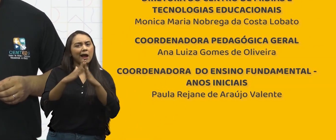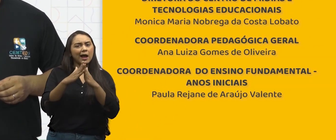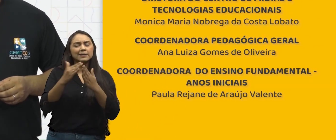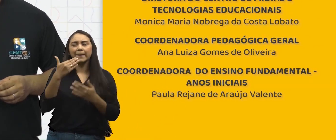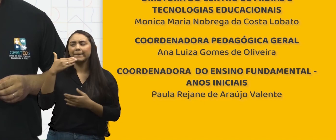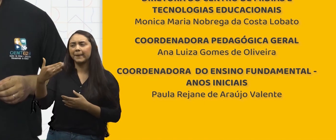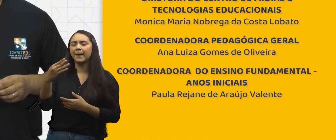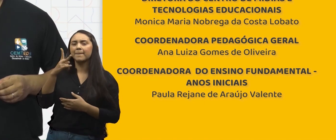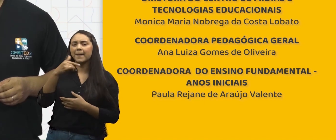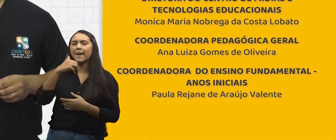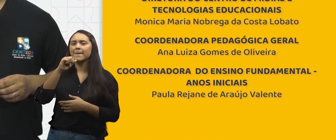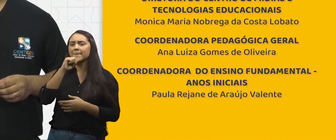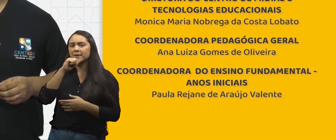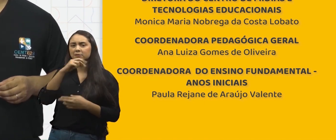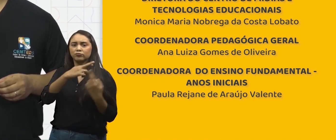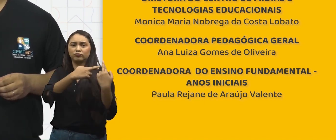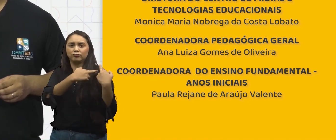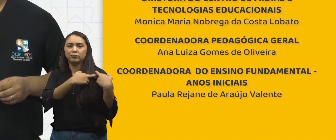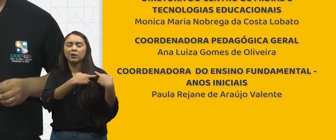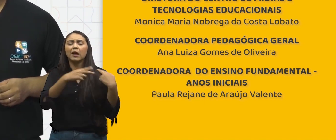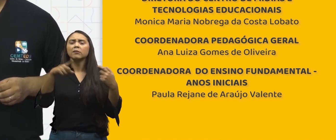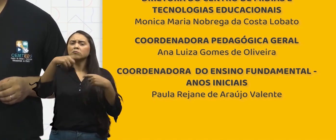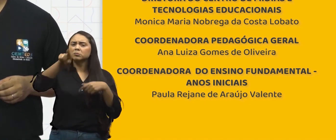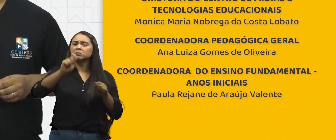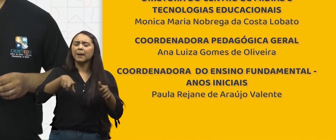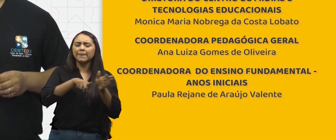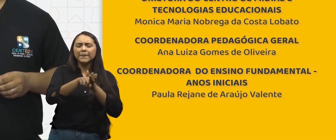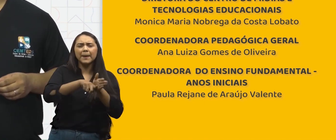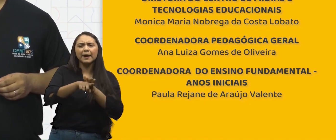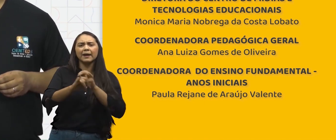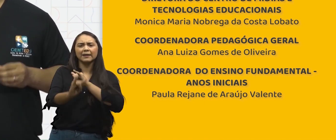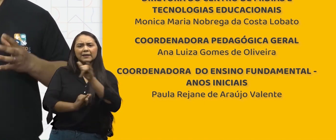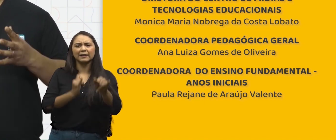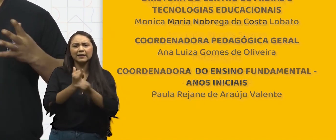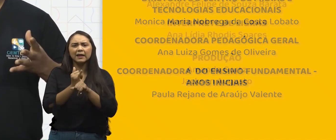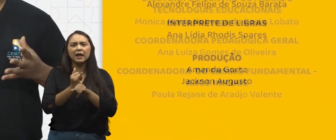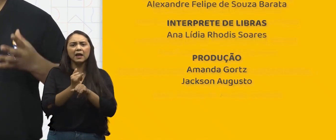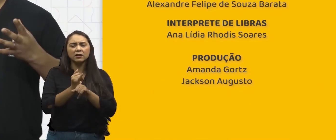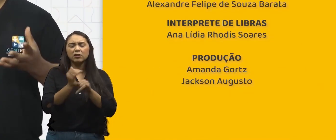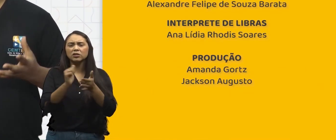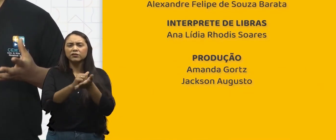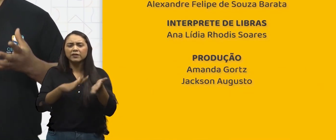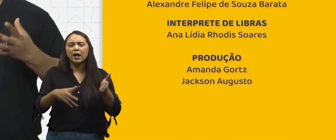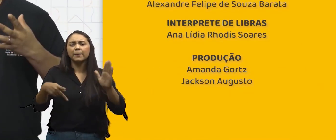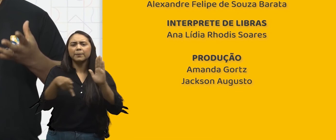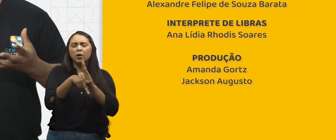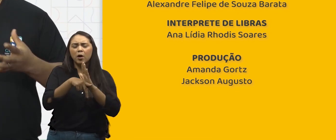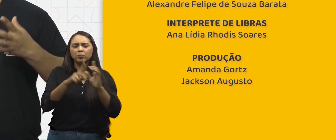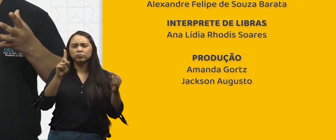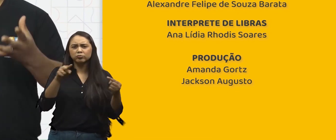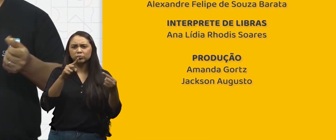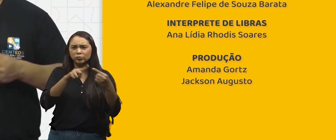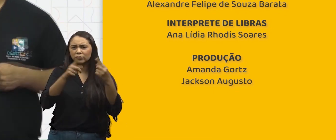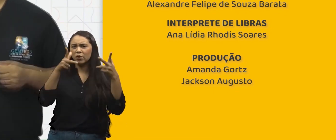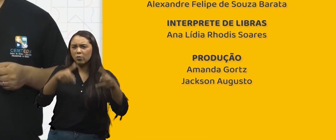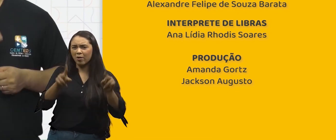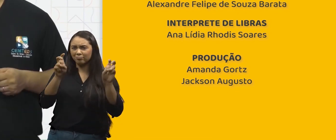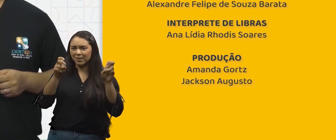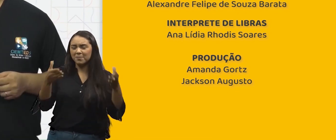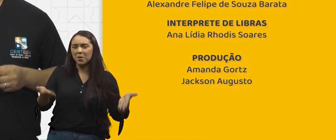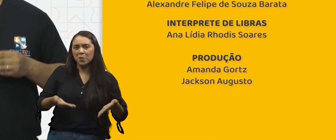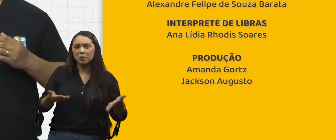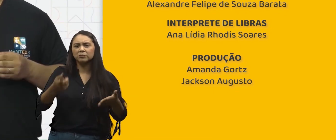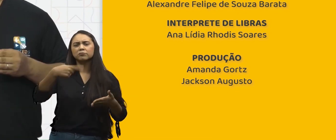permissão do responsável também. Busque na internet atividades que envolvam medidas de comprimento e de volume.